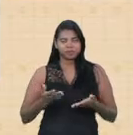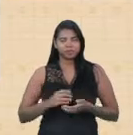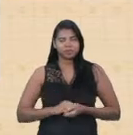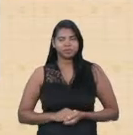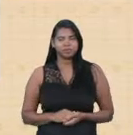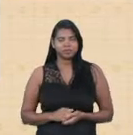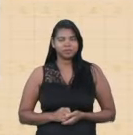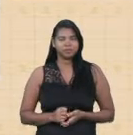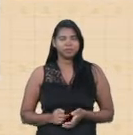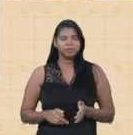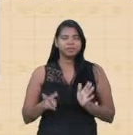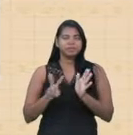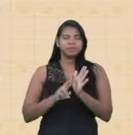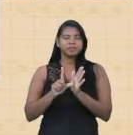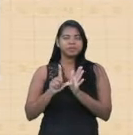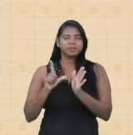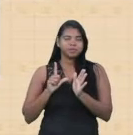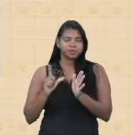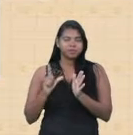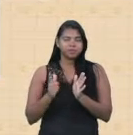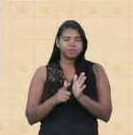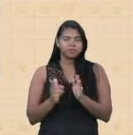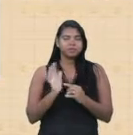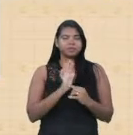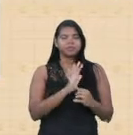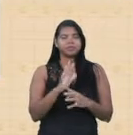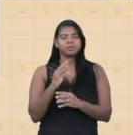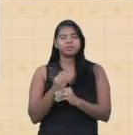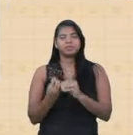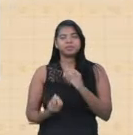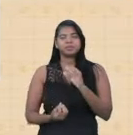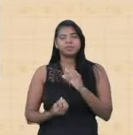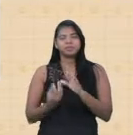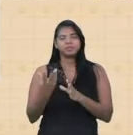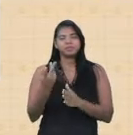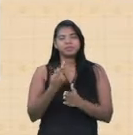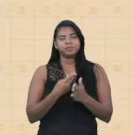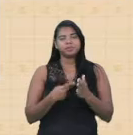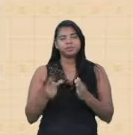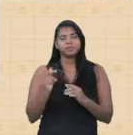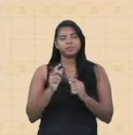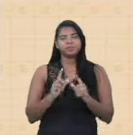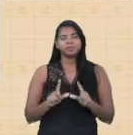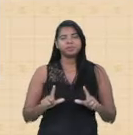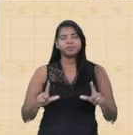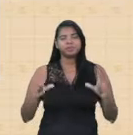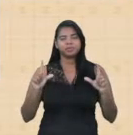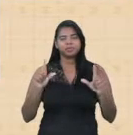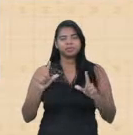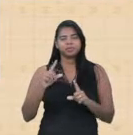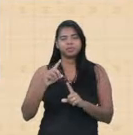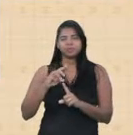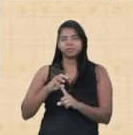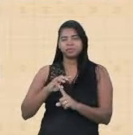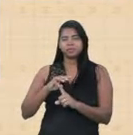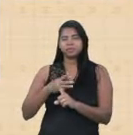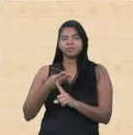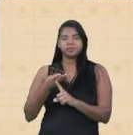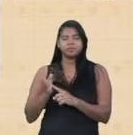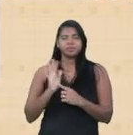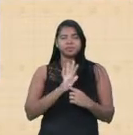aquele vetor que antes estava na sua folha, ele vai surgir como uma figura tridimensional, formando o que nós chamamos de